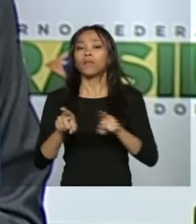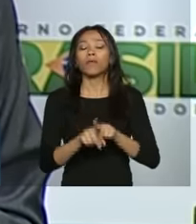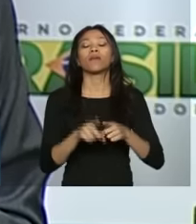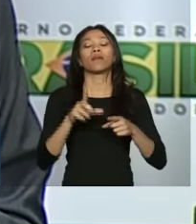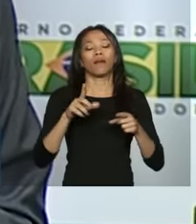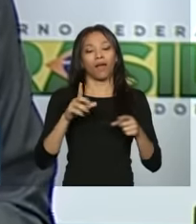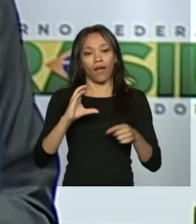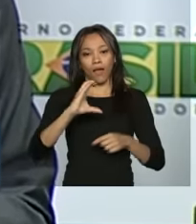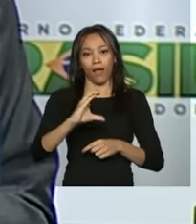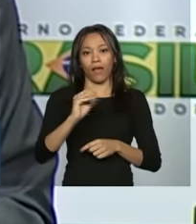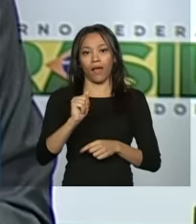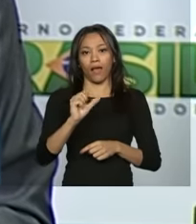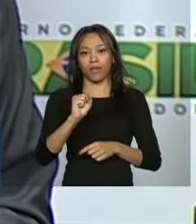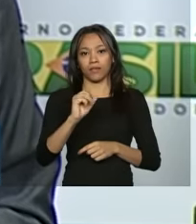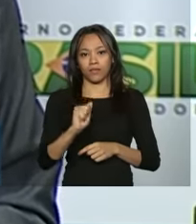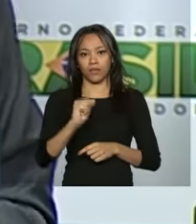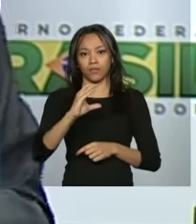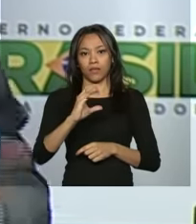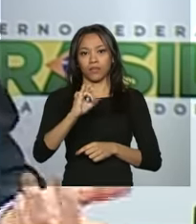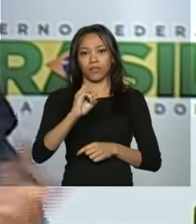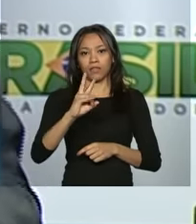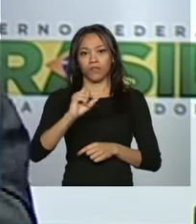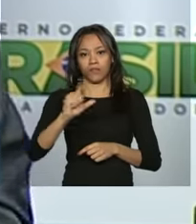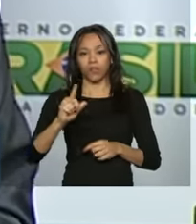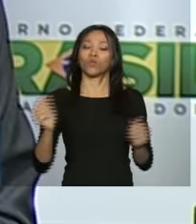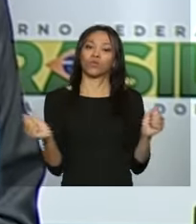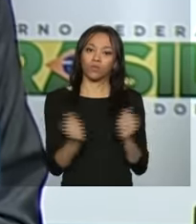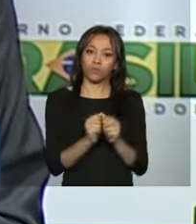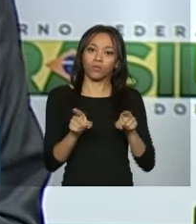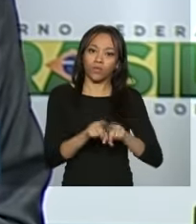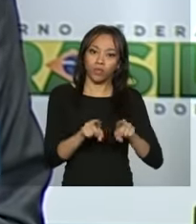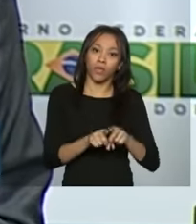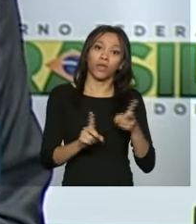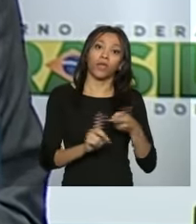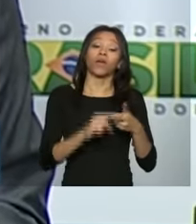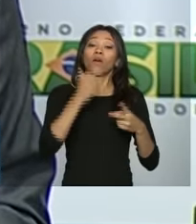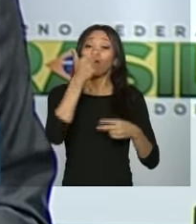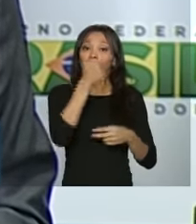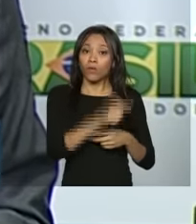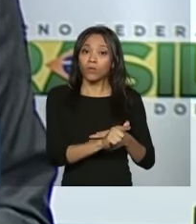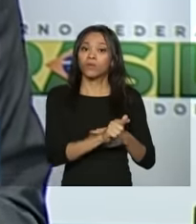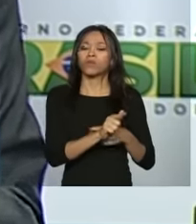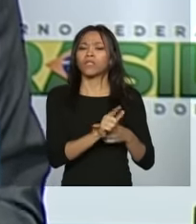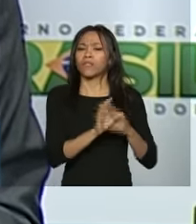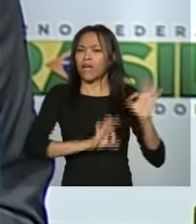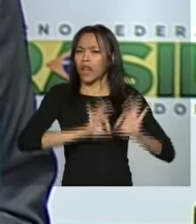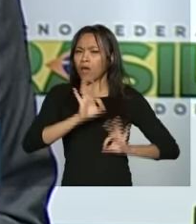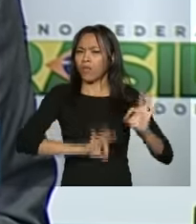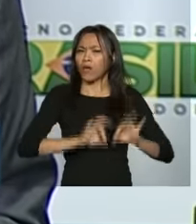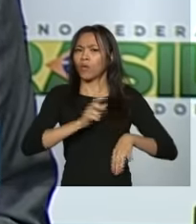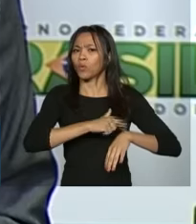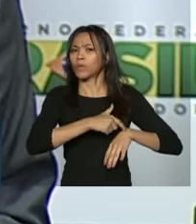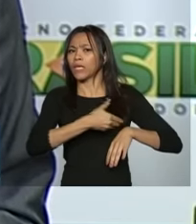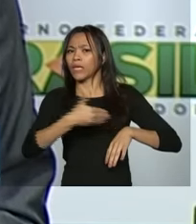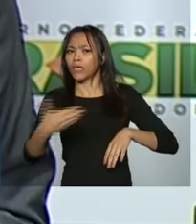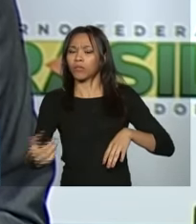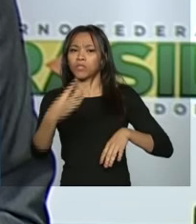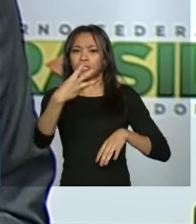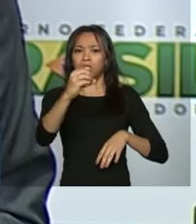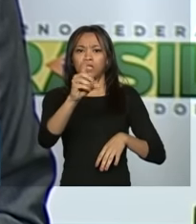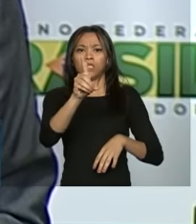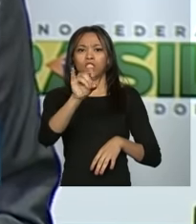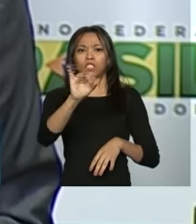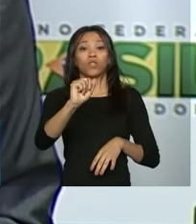o ministério é do desenvolvimento Indústria e Comércio que vai elaborar no prazo de 30 dias uma